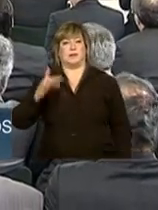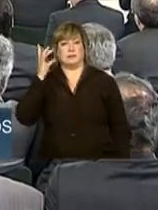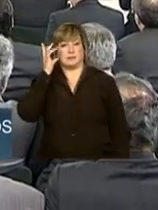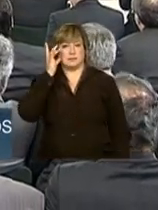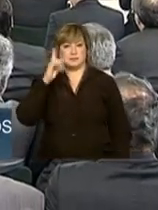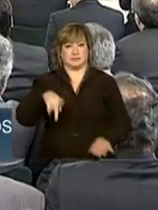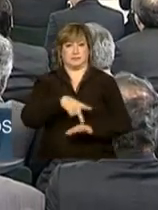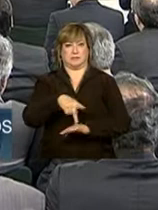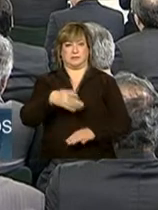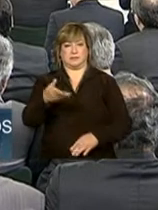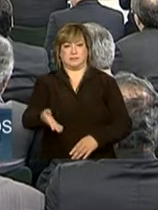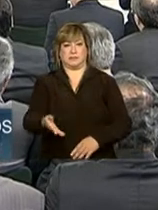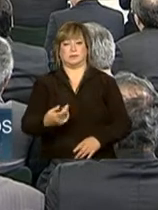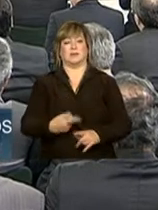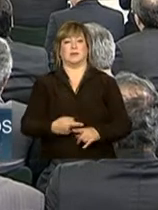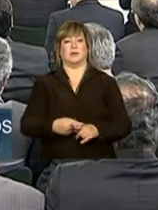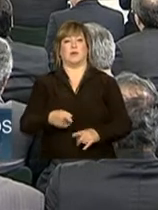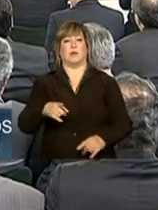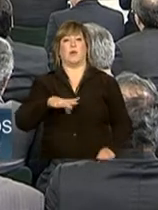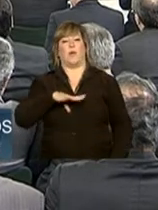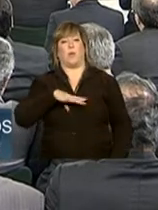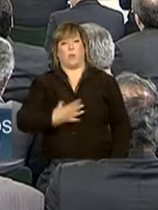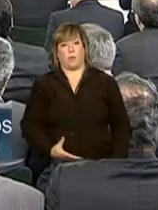República pela